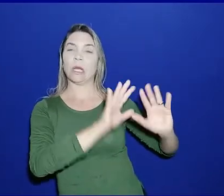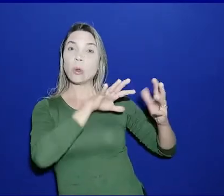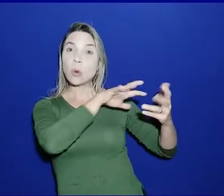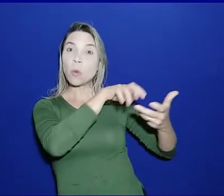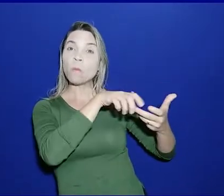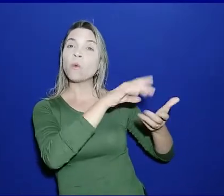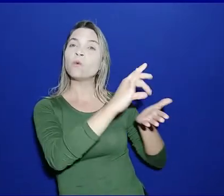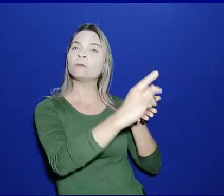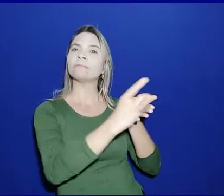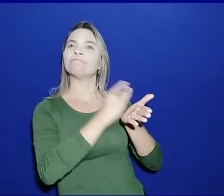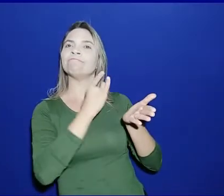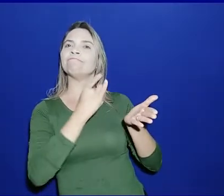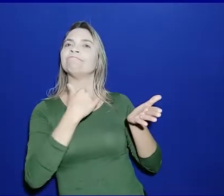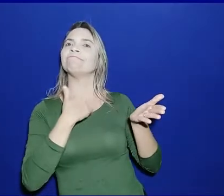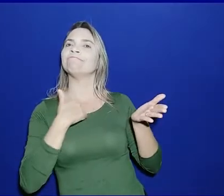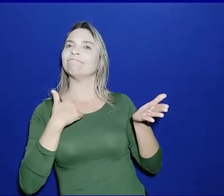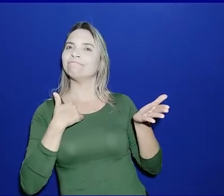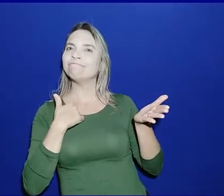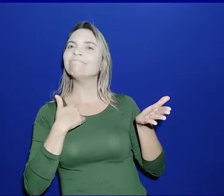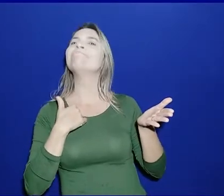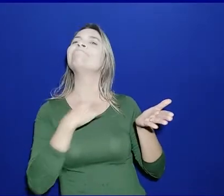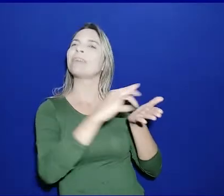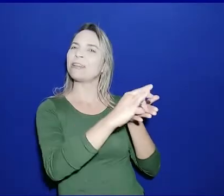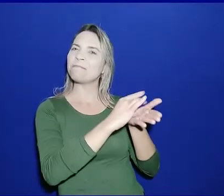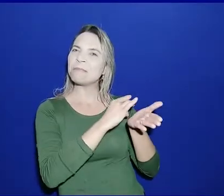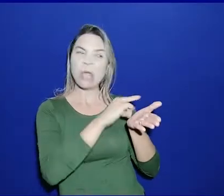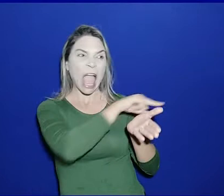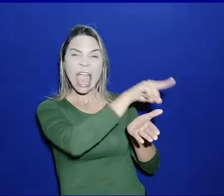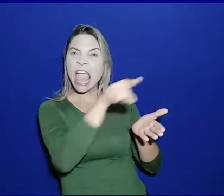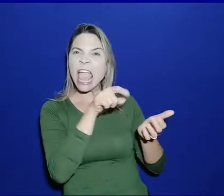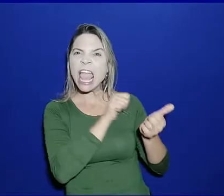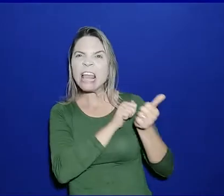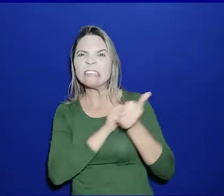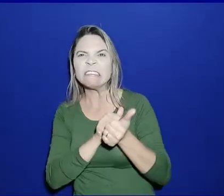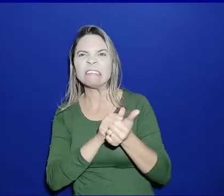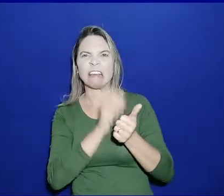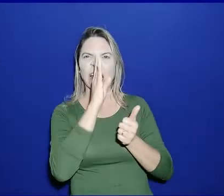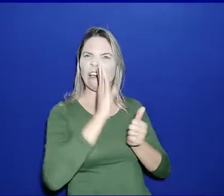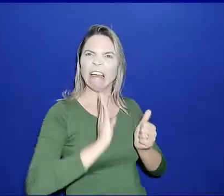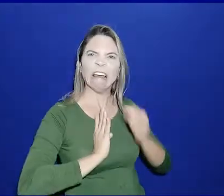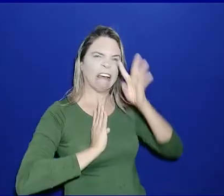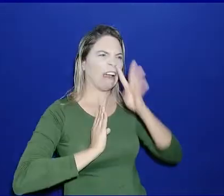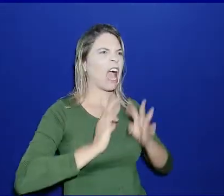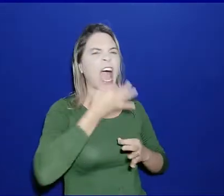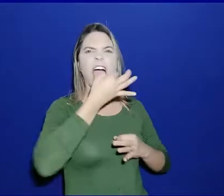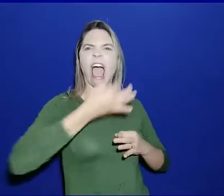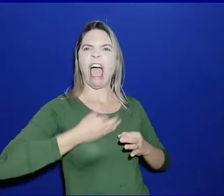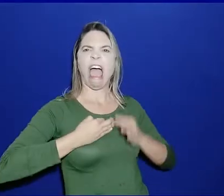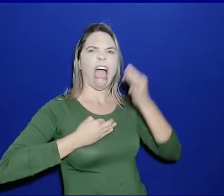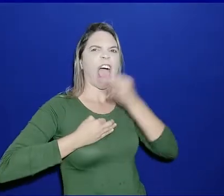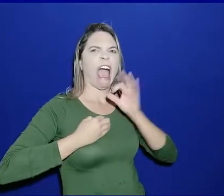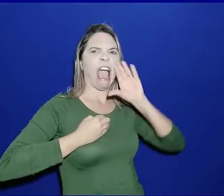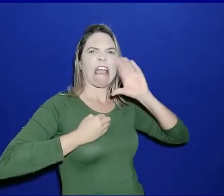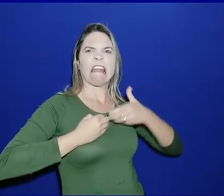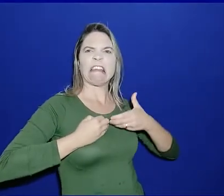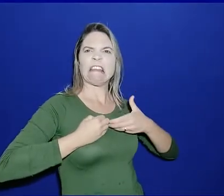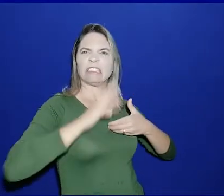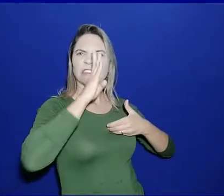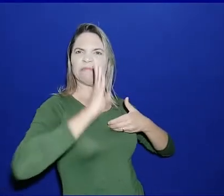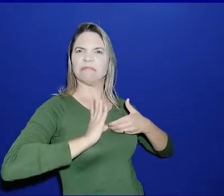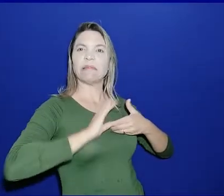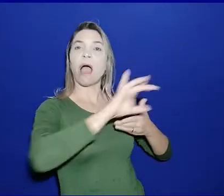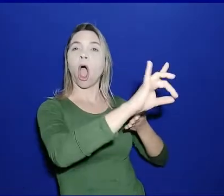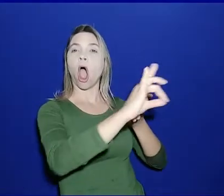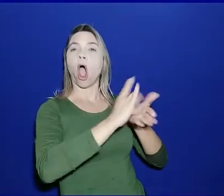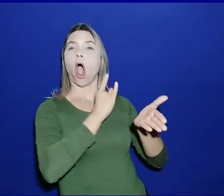mundo. Esse mundo muitas vezes nos persegue, critica injustamente, nos exclui, nos